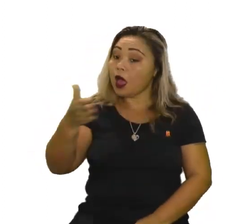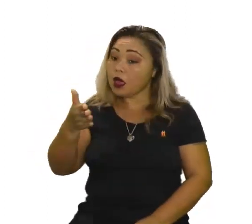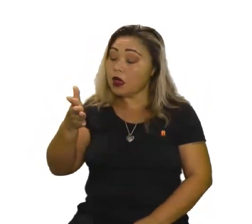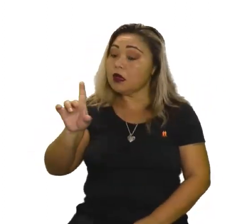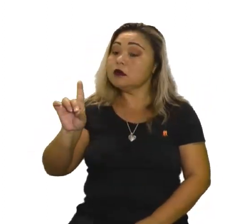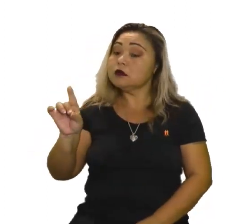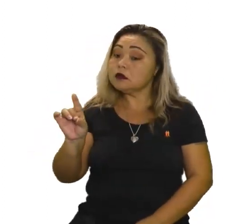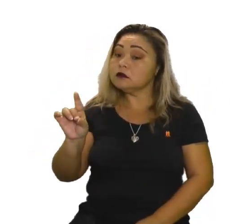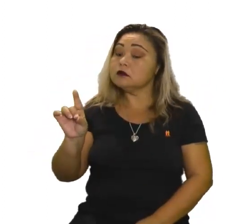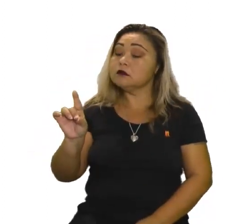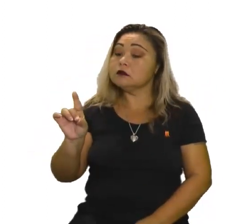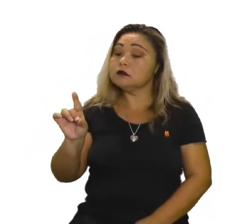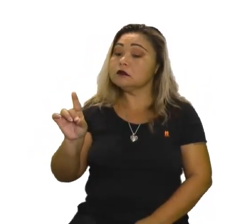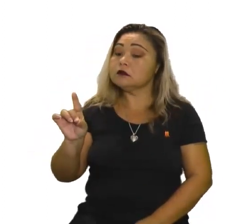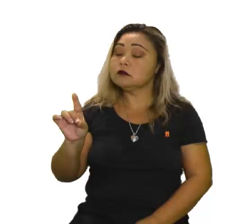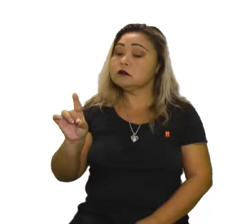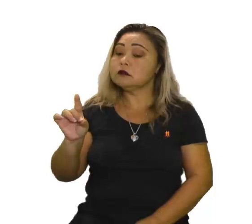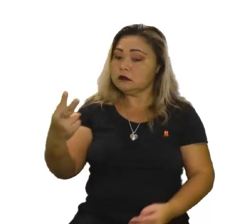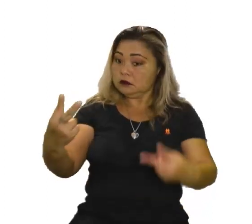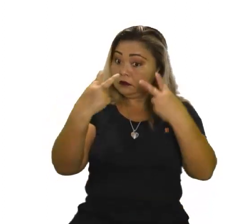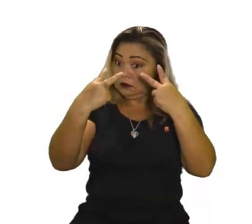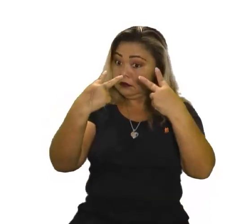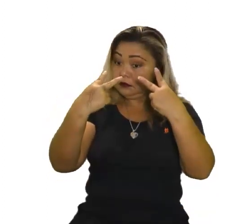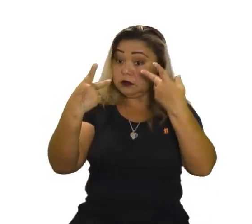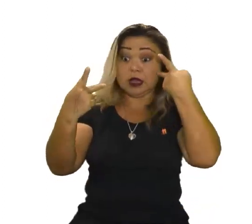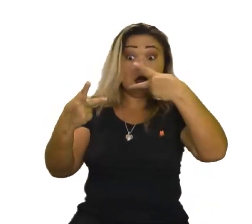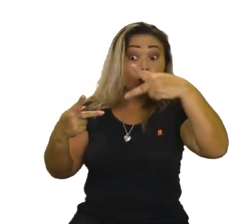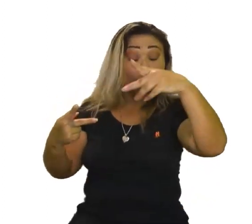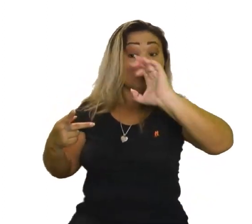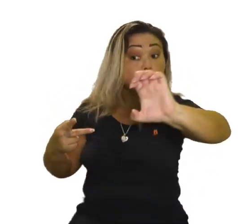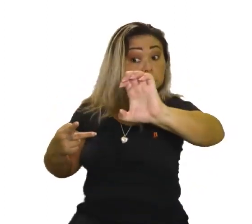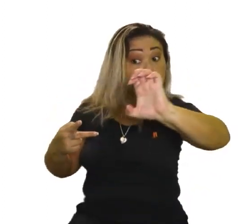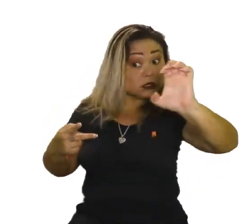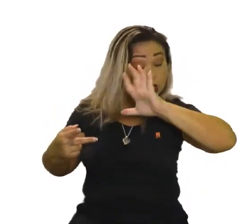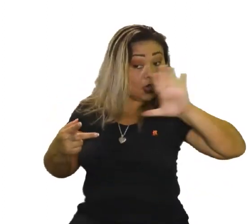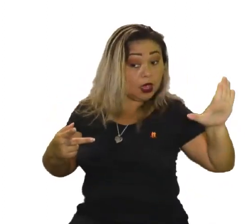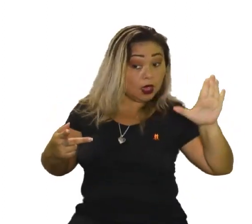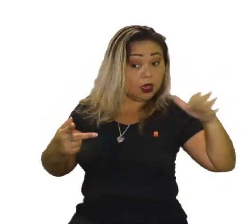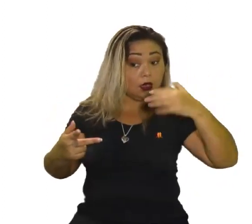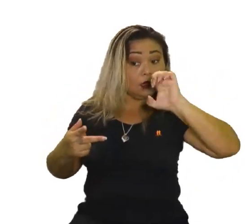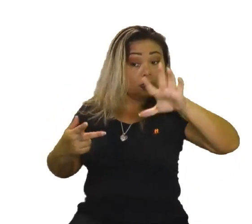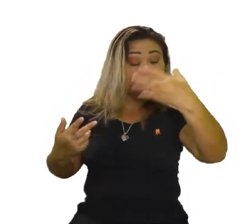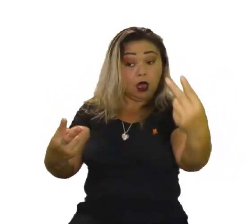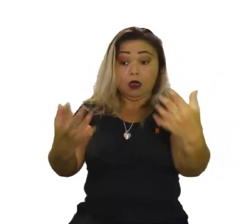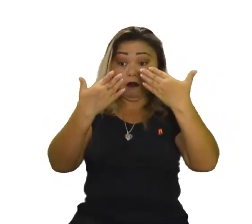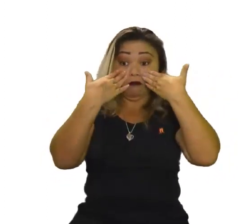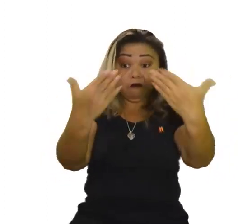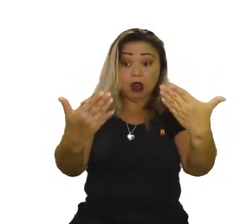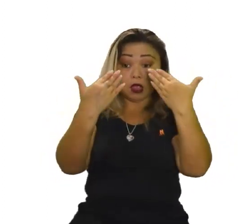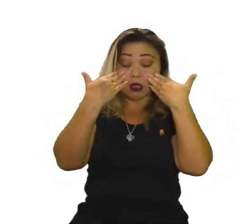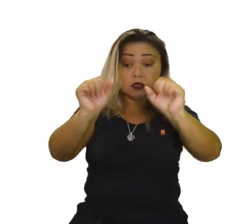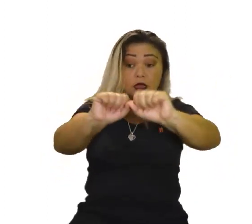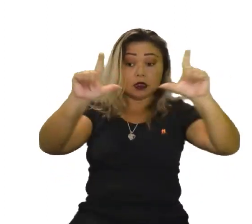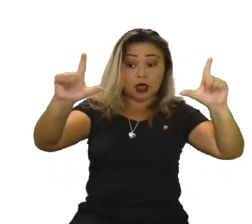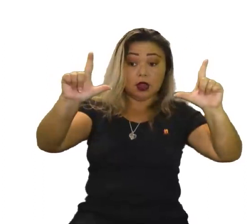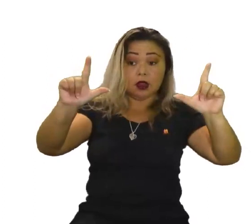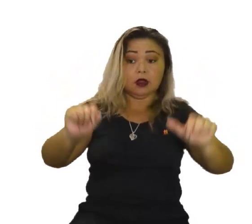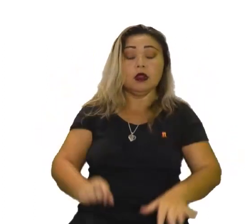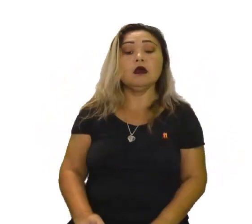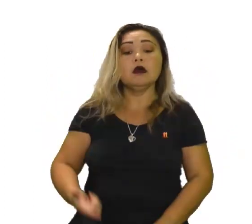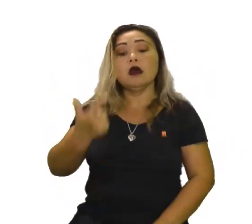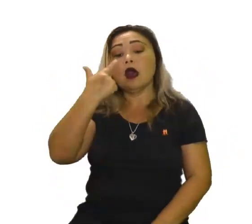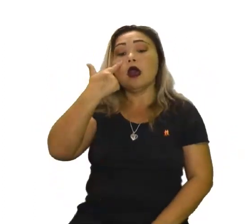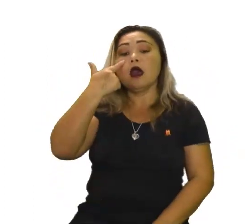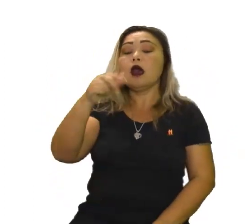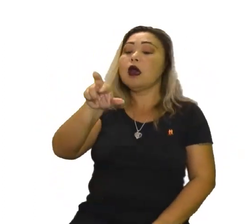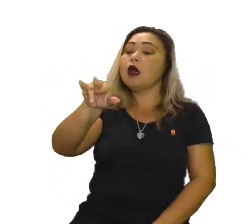direita, tá? Da sua esquerda para a direita, você estiver na frente da tela. Então a rainha, você